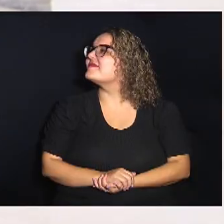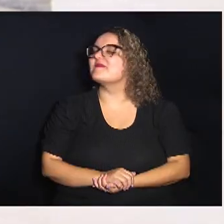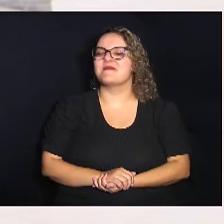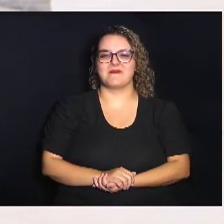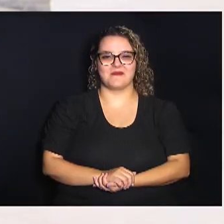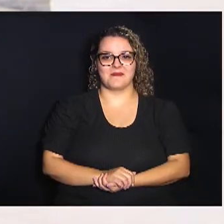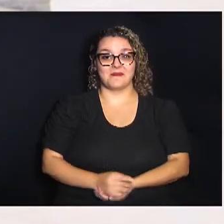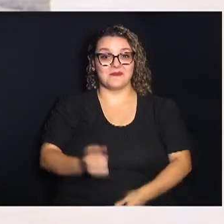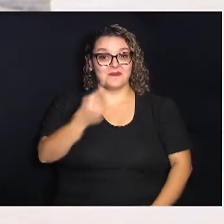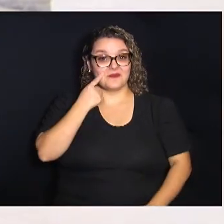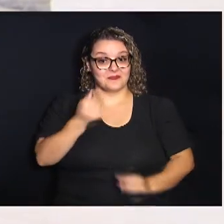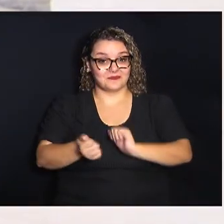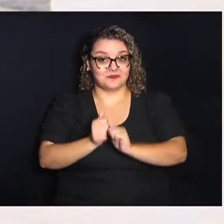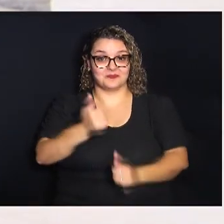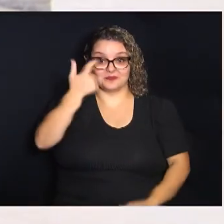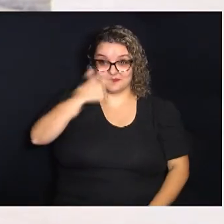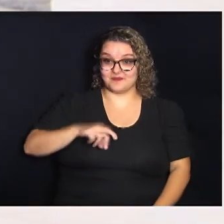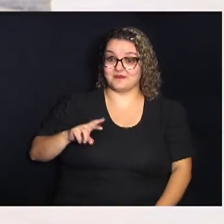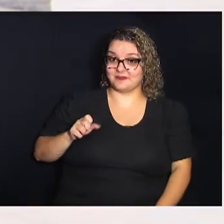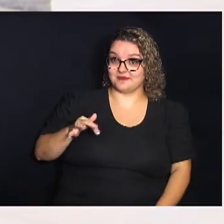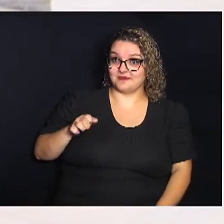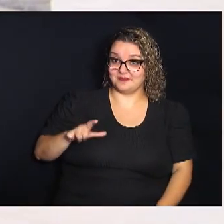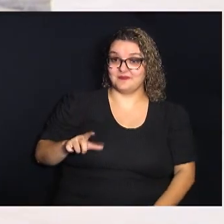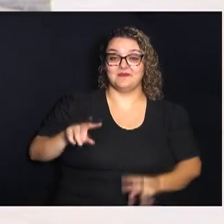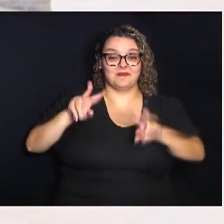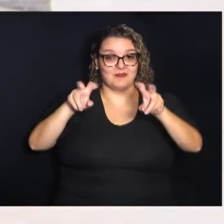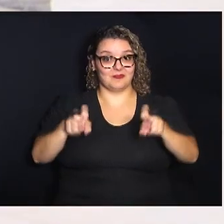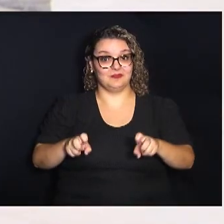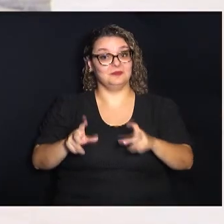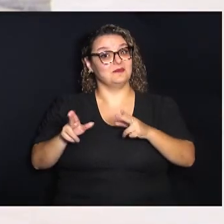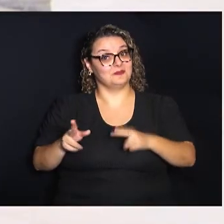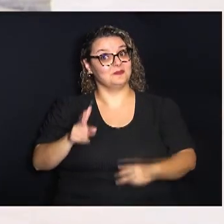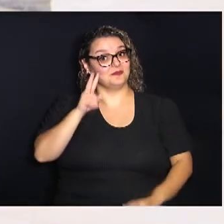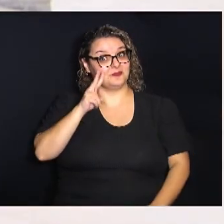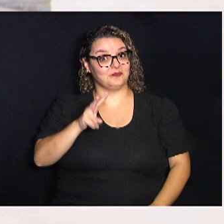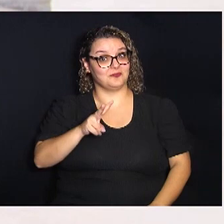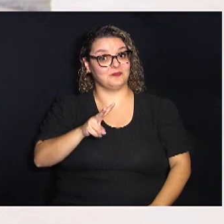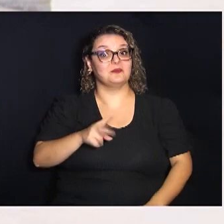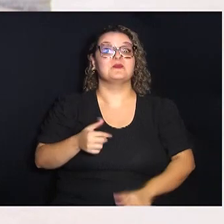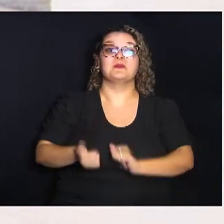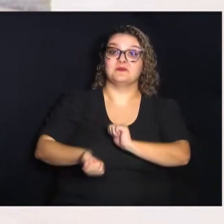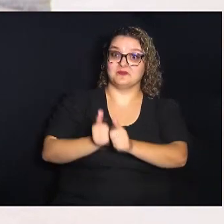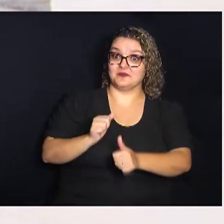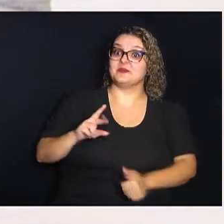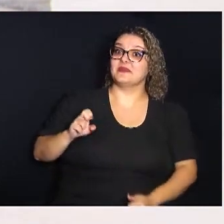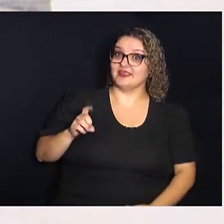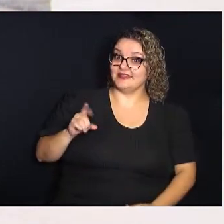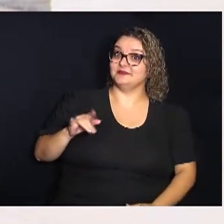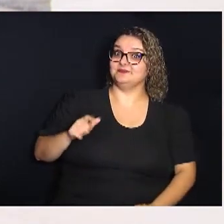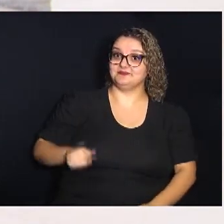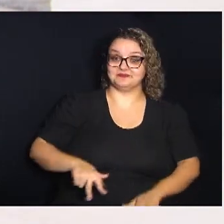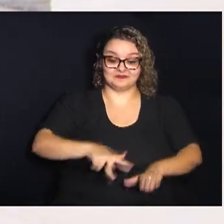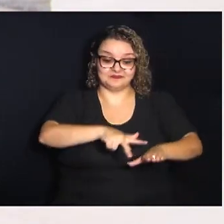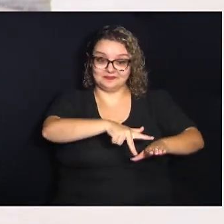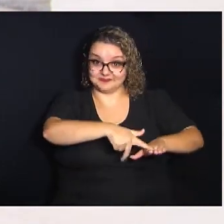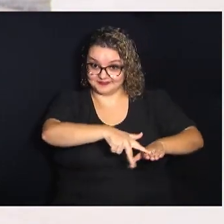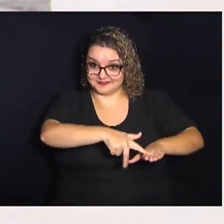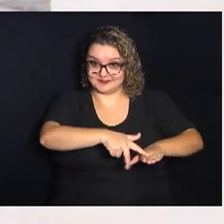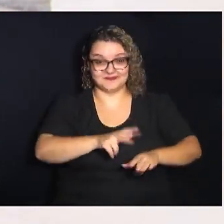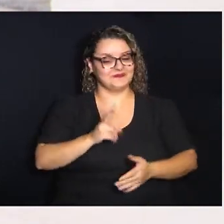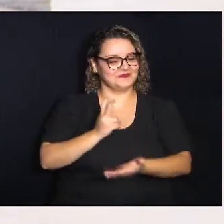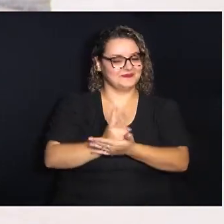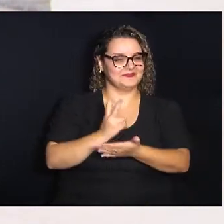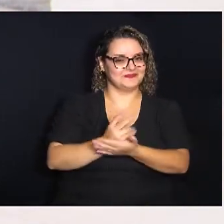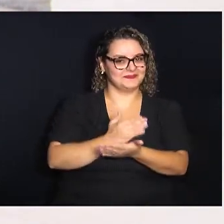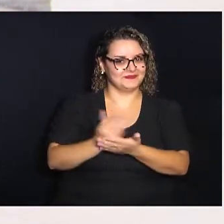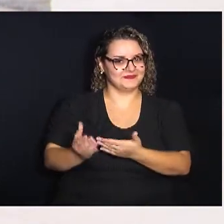Olha o esporte aí, eu sou o Rafael Turati e o tema de hoje, como vocês podem ver, é um esporte radical, o skate. E como sempre, a gente